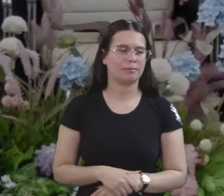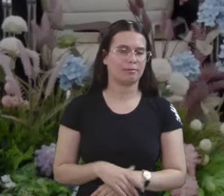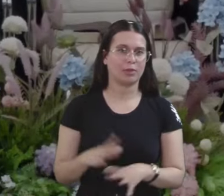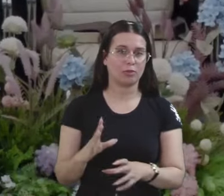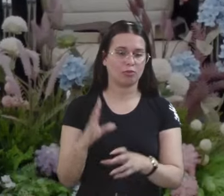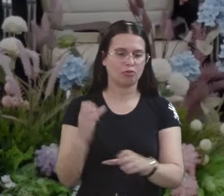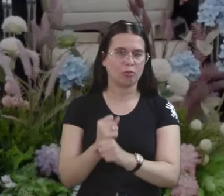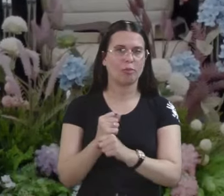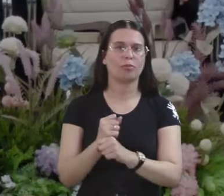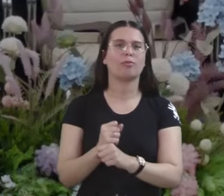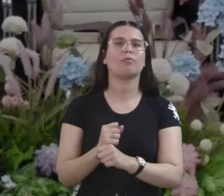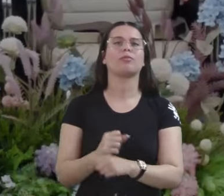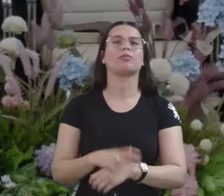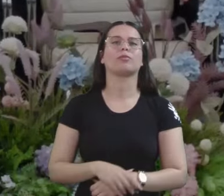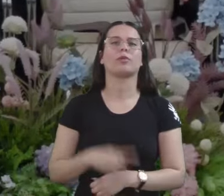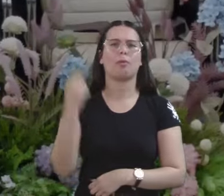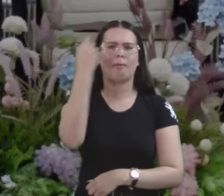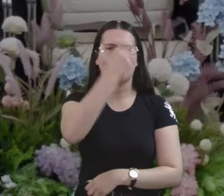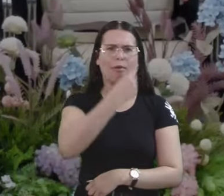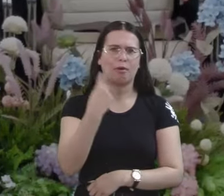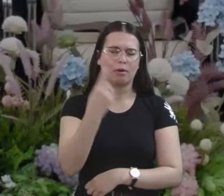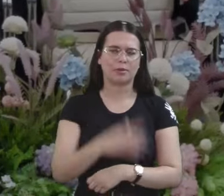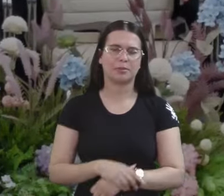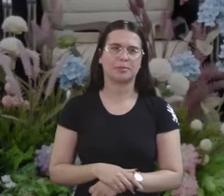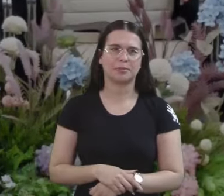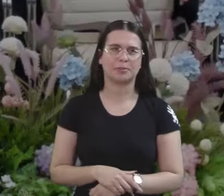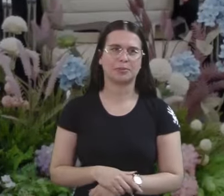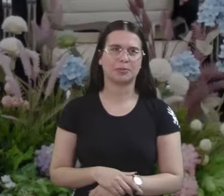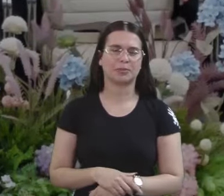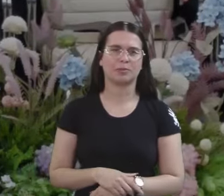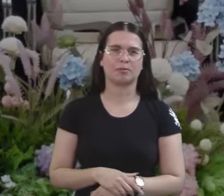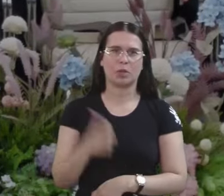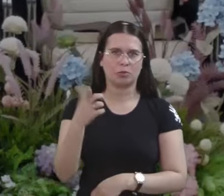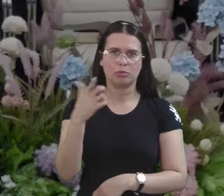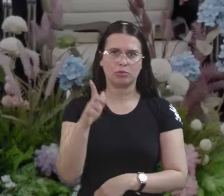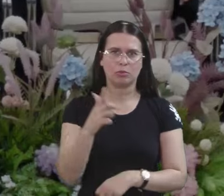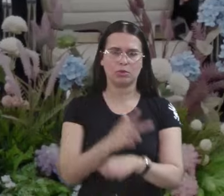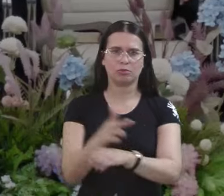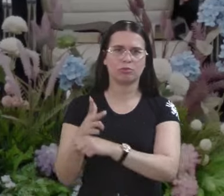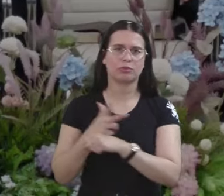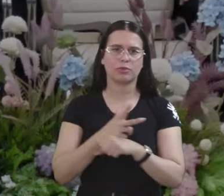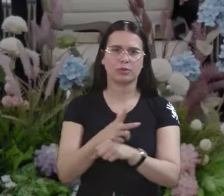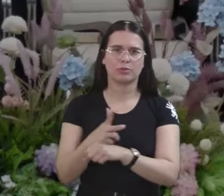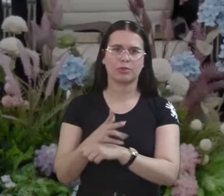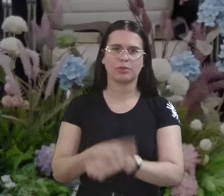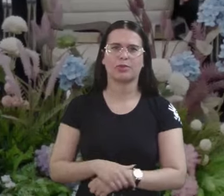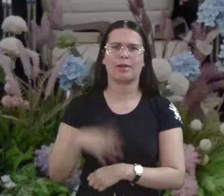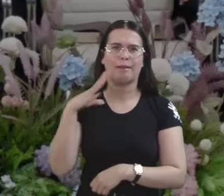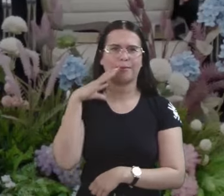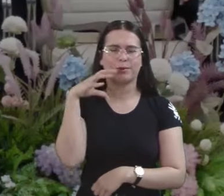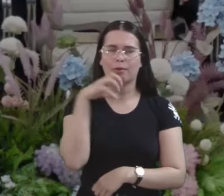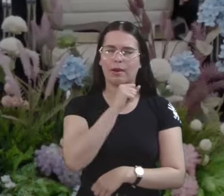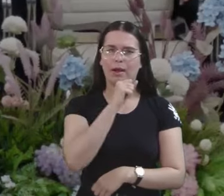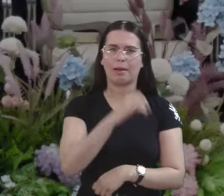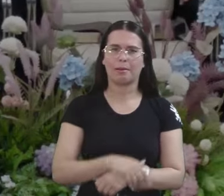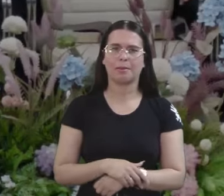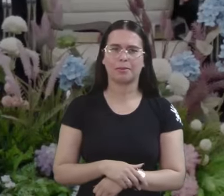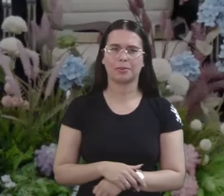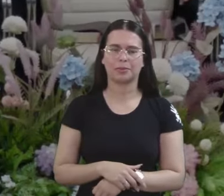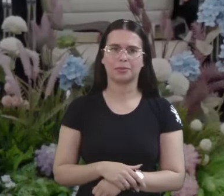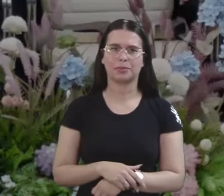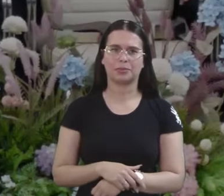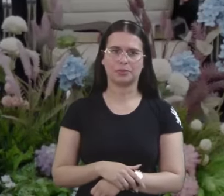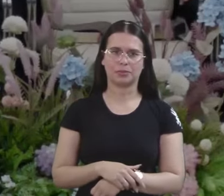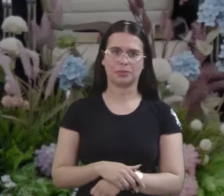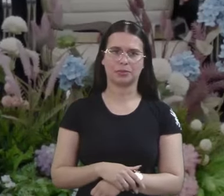do presídio? Capelania. Capelania não tem, não consegue chegar, é muito rápido.